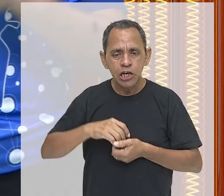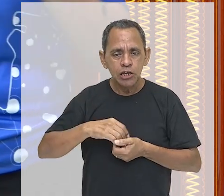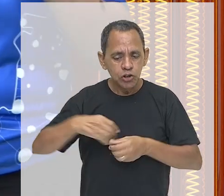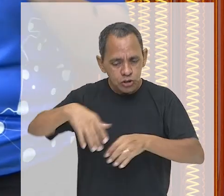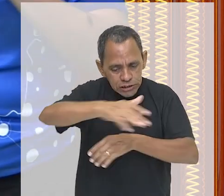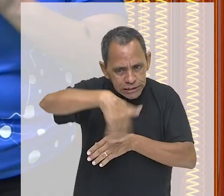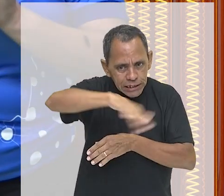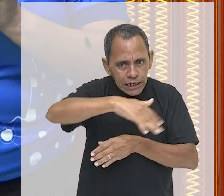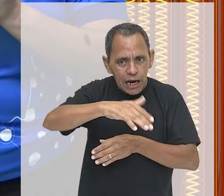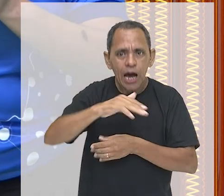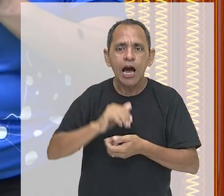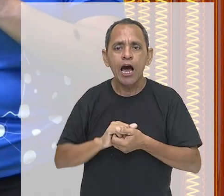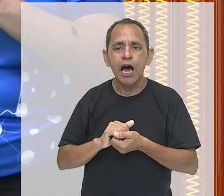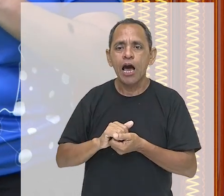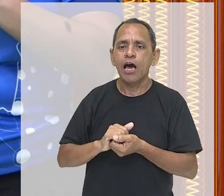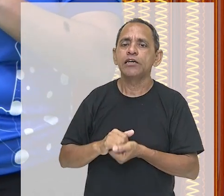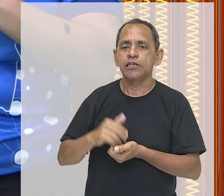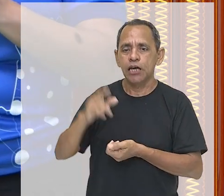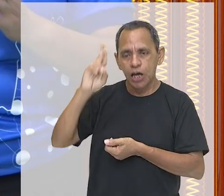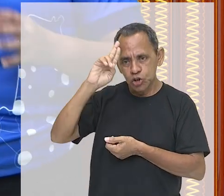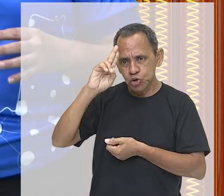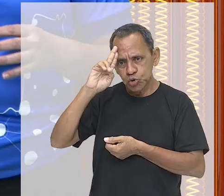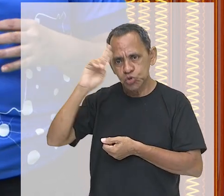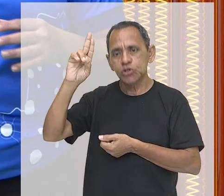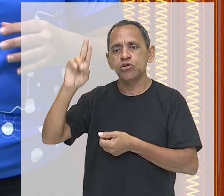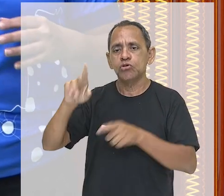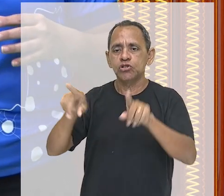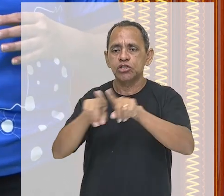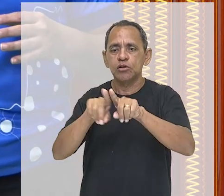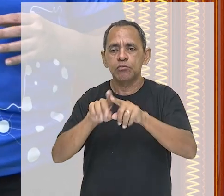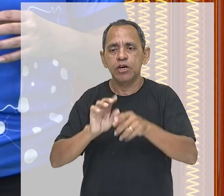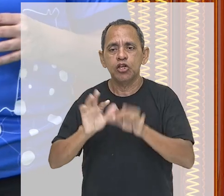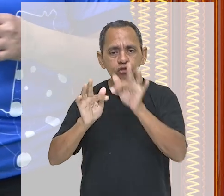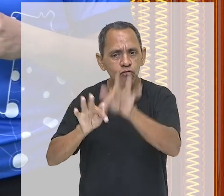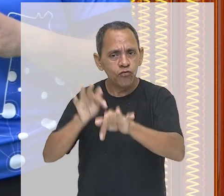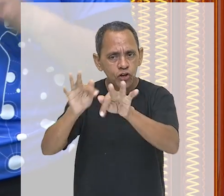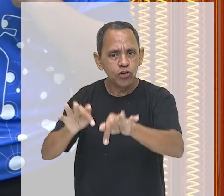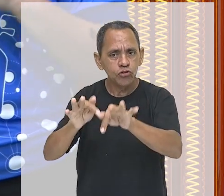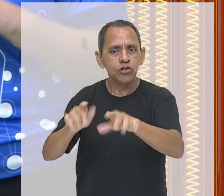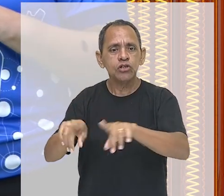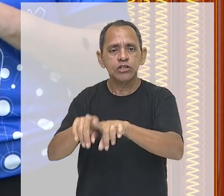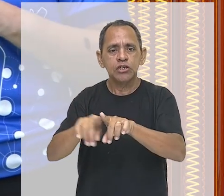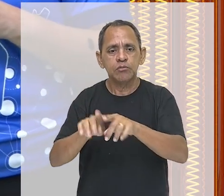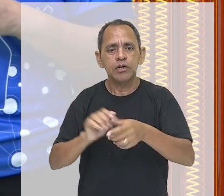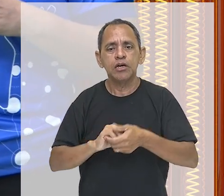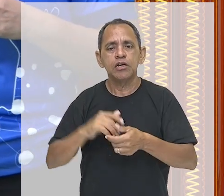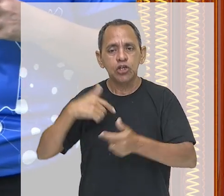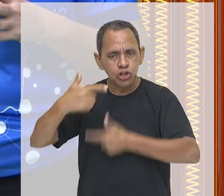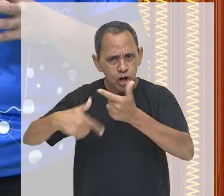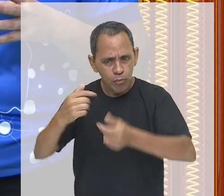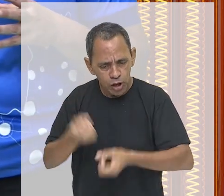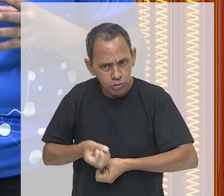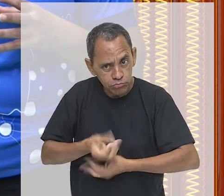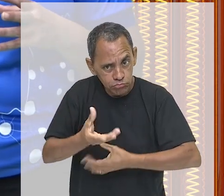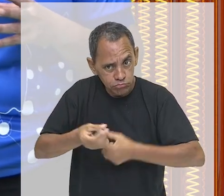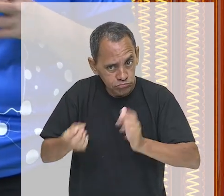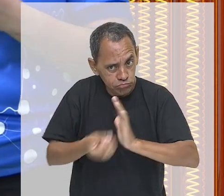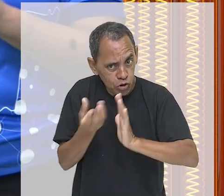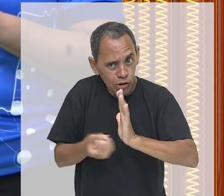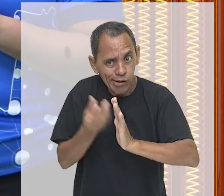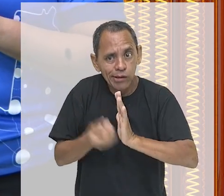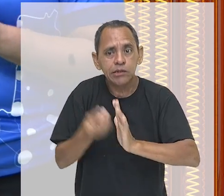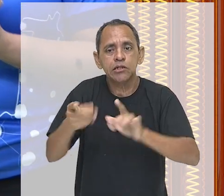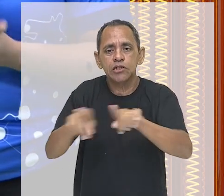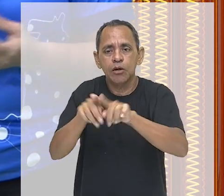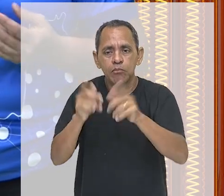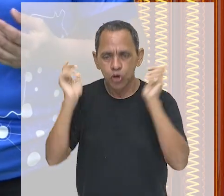tá? Também vamos ter os monastérios, que acabaram se tornando aí centros de trabalho produtivo com os monges,